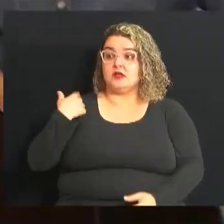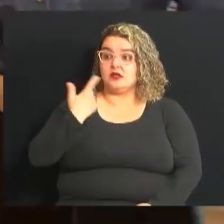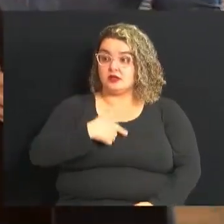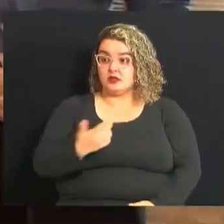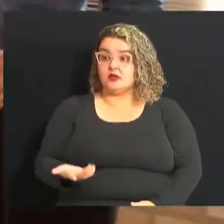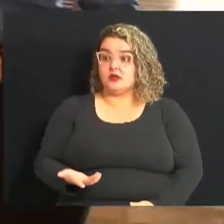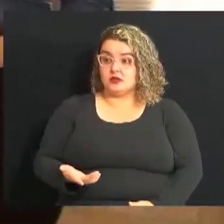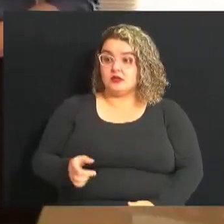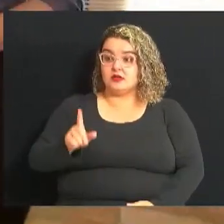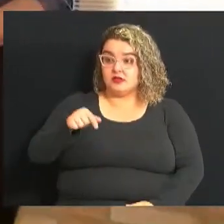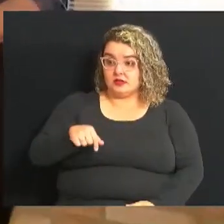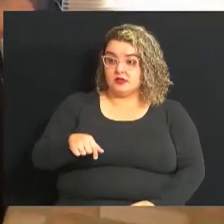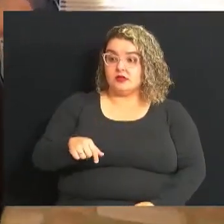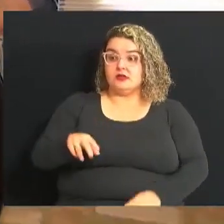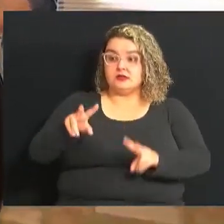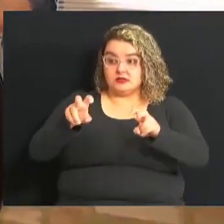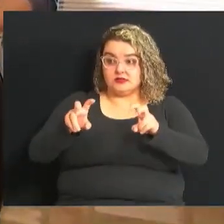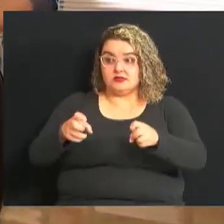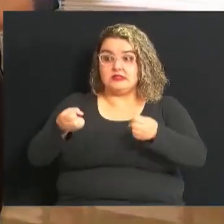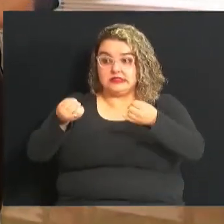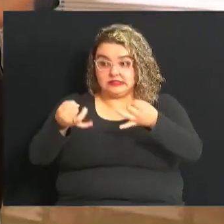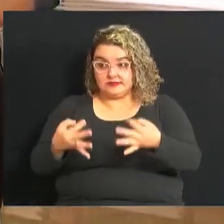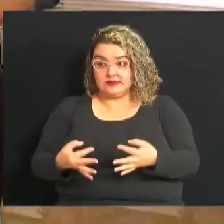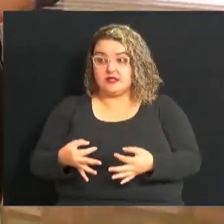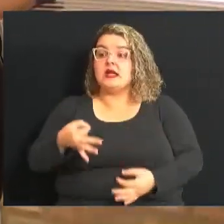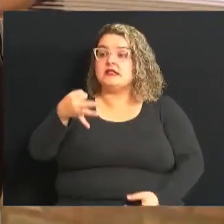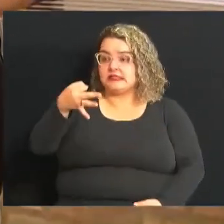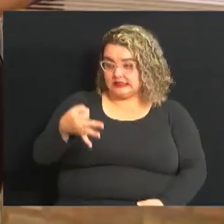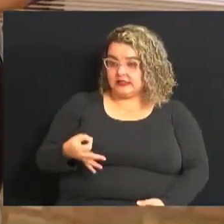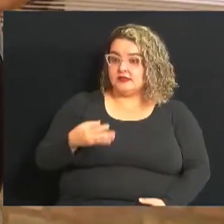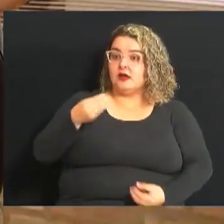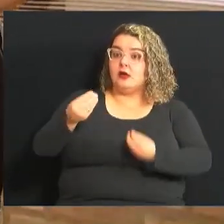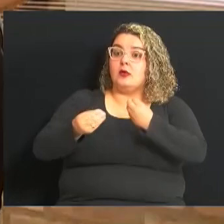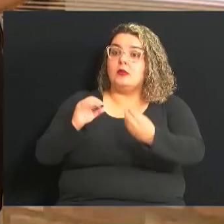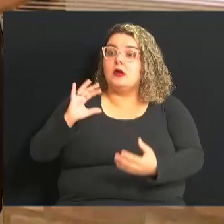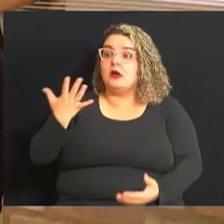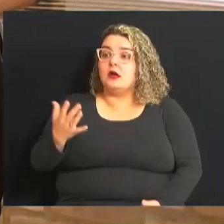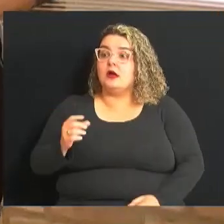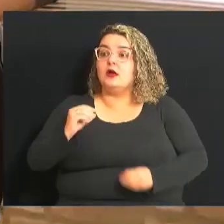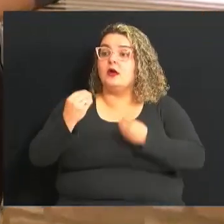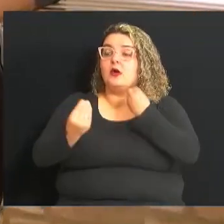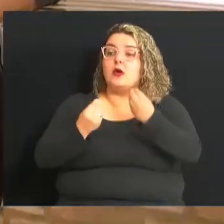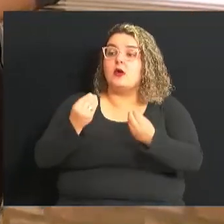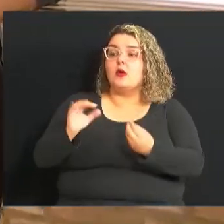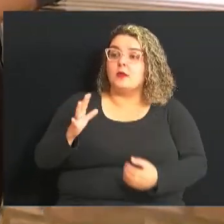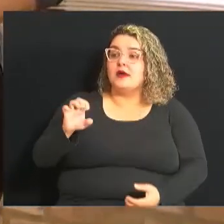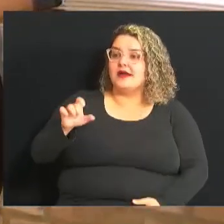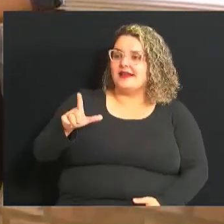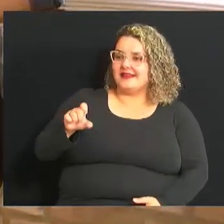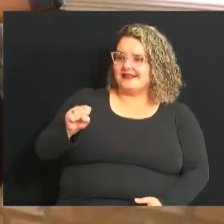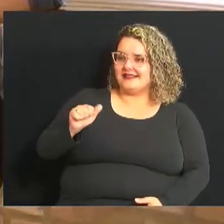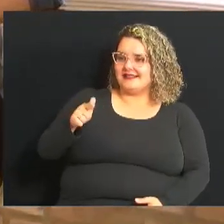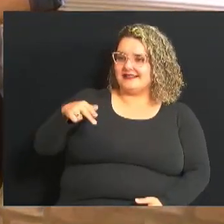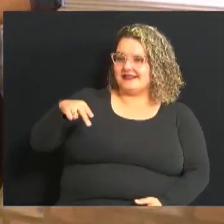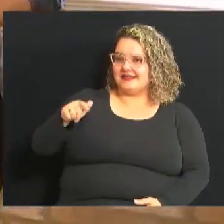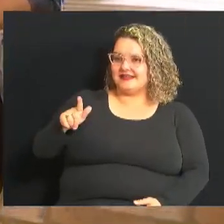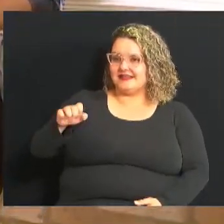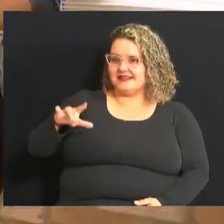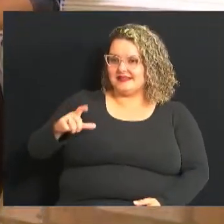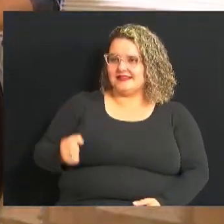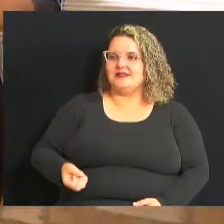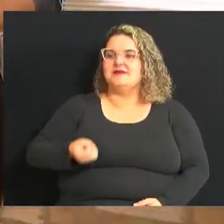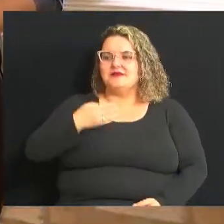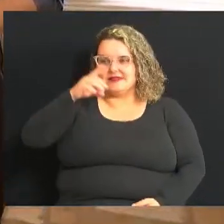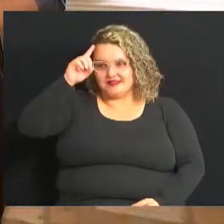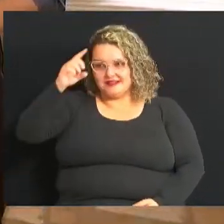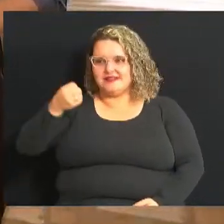respeito desta situação, explicar direitinho como funciona, como vai ser, Elisângela, tudo bem? Bom dia. E você, bom